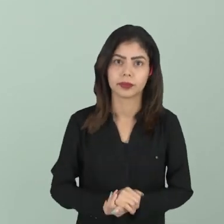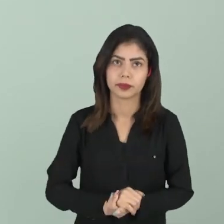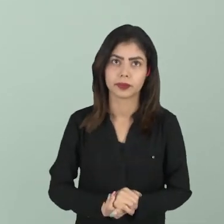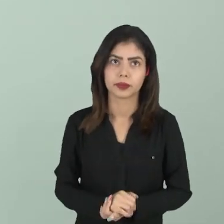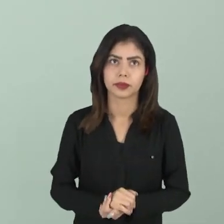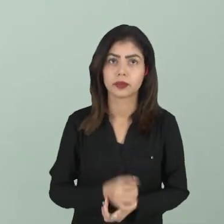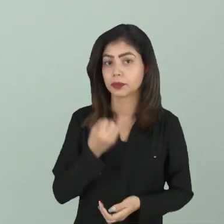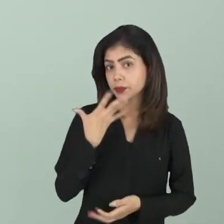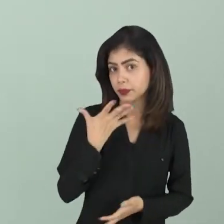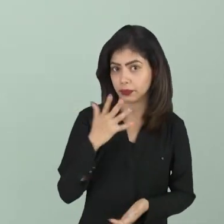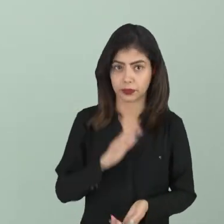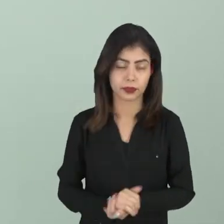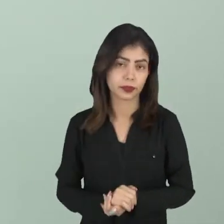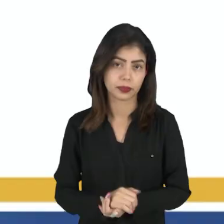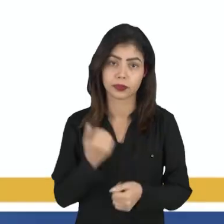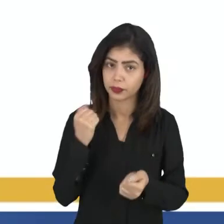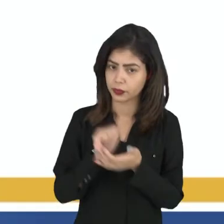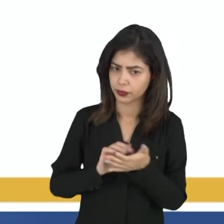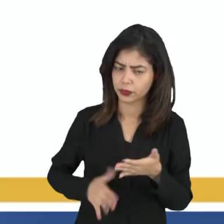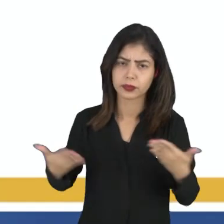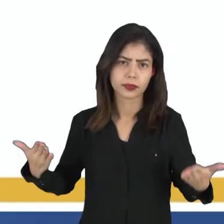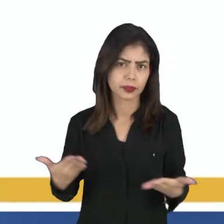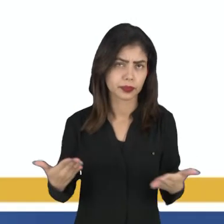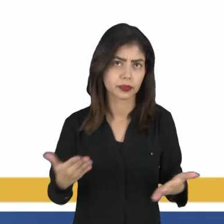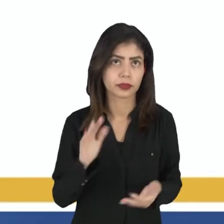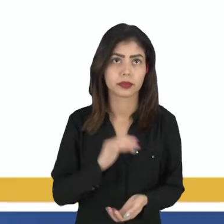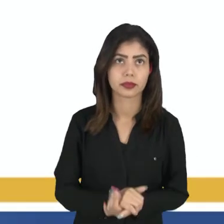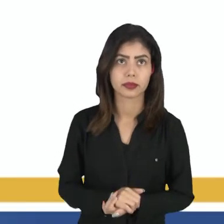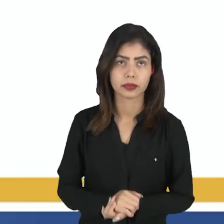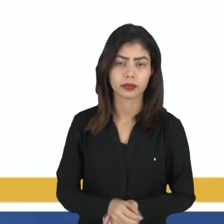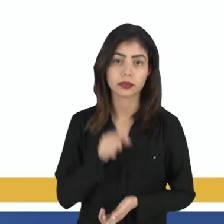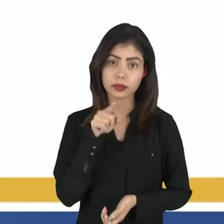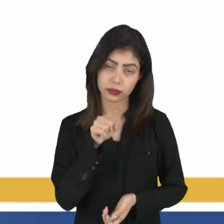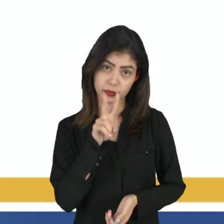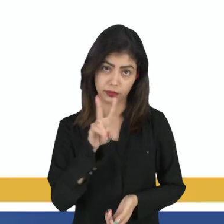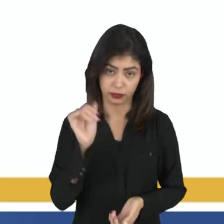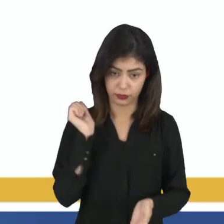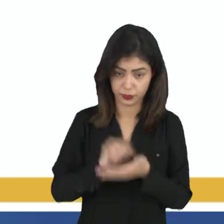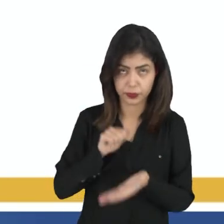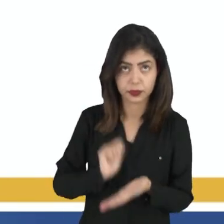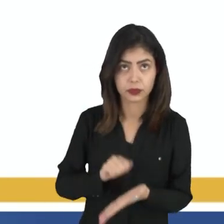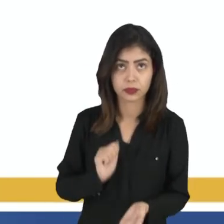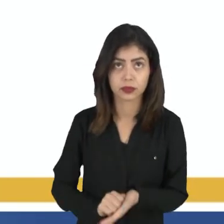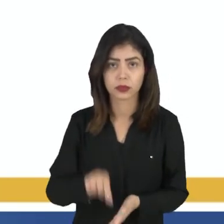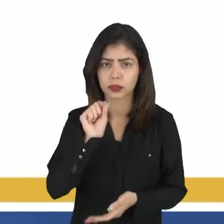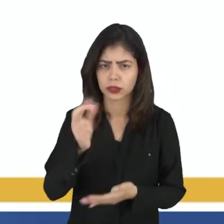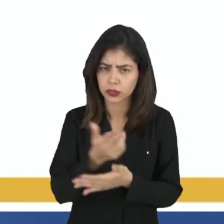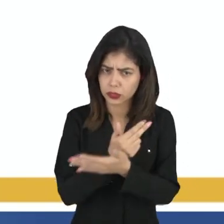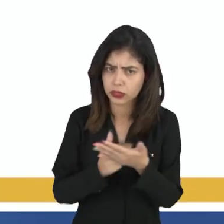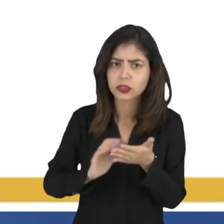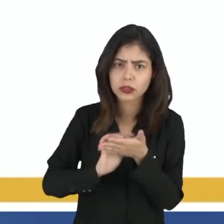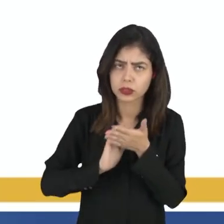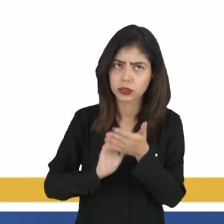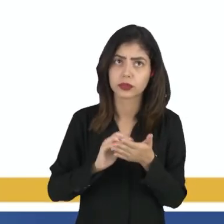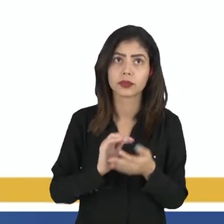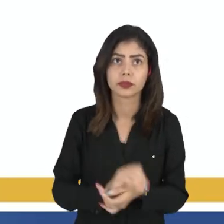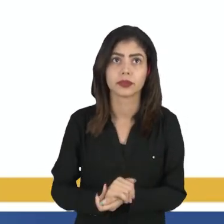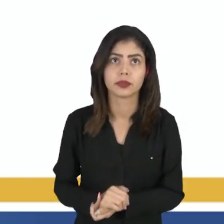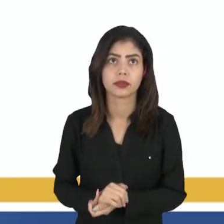bom? Bom, vamos para o exercitando de hoje? Você vai descrever o que é a arte